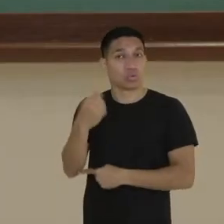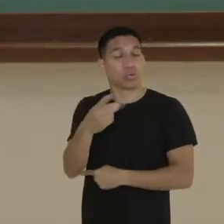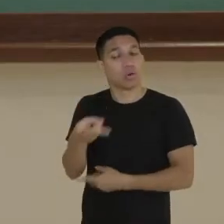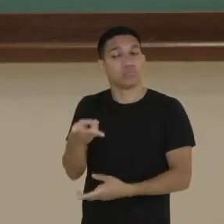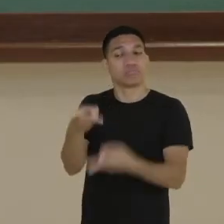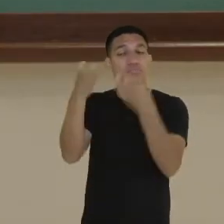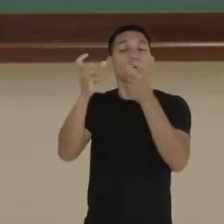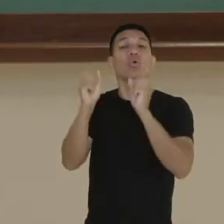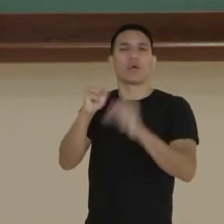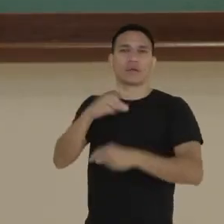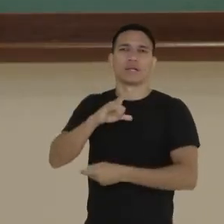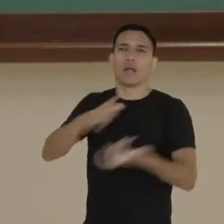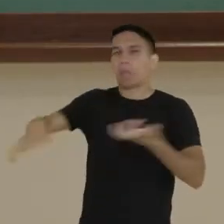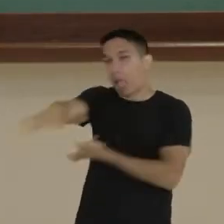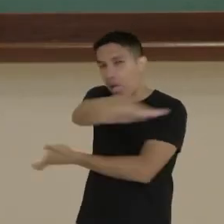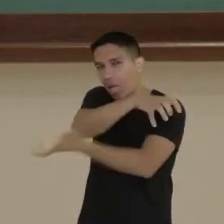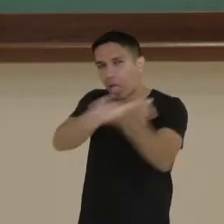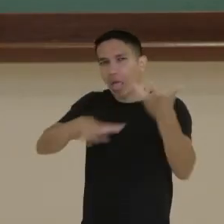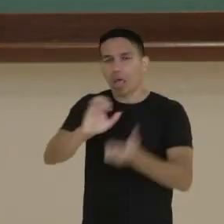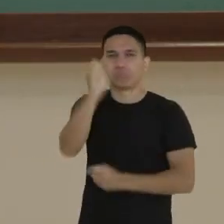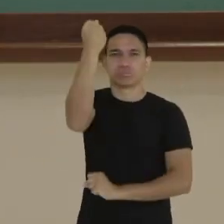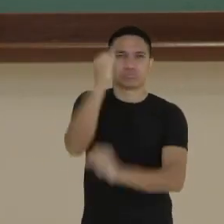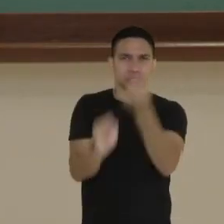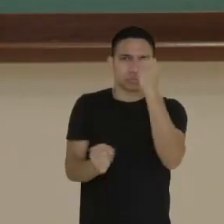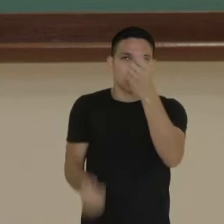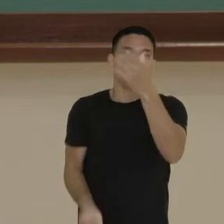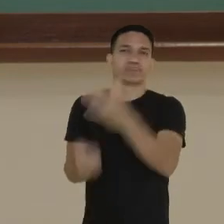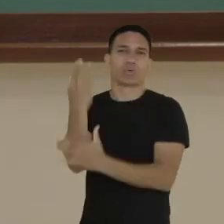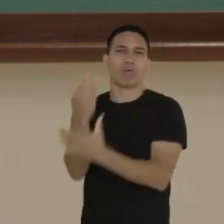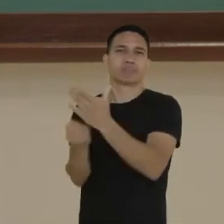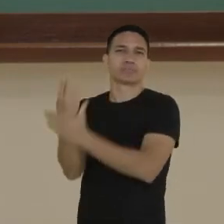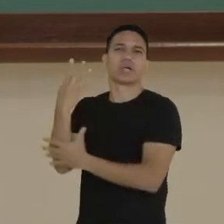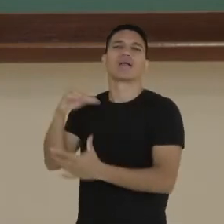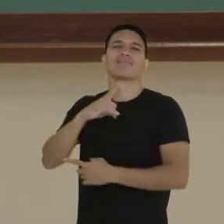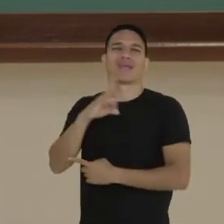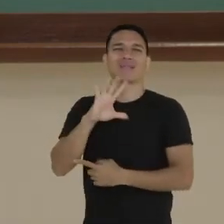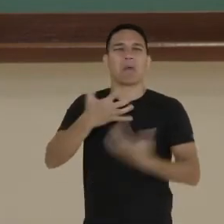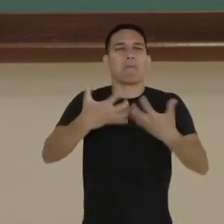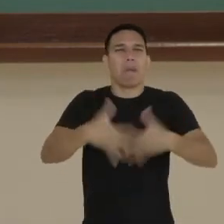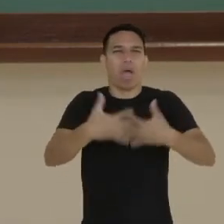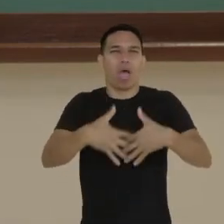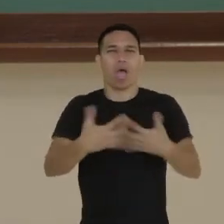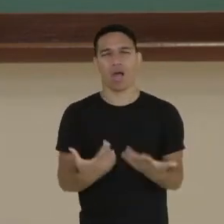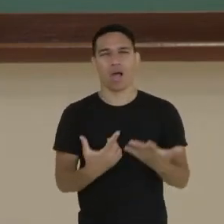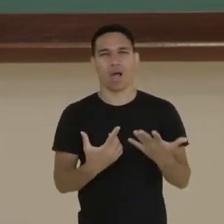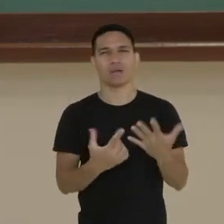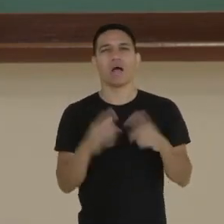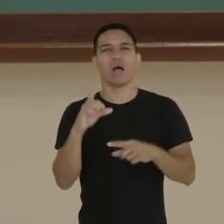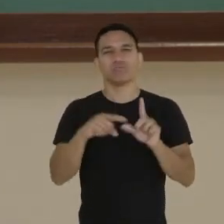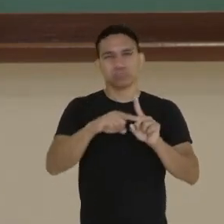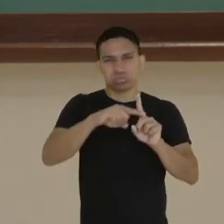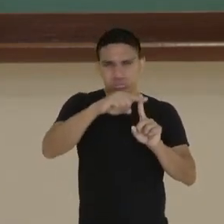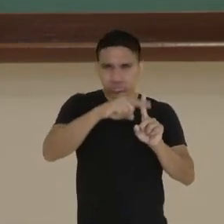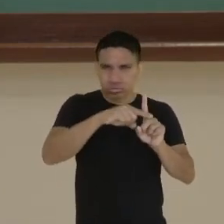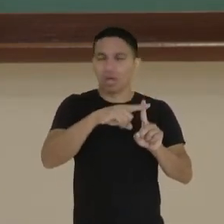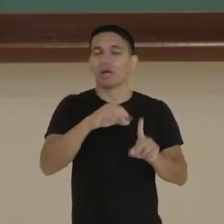questão da revolução industrial, né? A criação das máquinas térmicas, tem todo o conceito. Né? Então a gente sabe que isso não veio de agora, isso